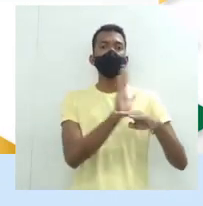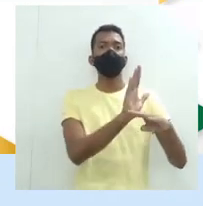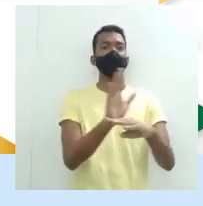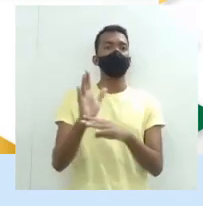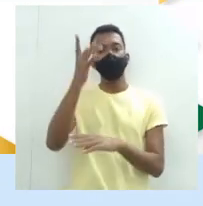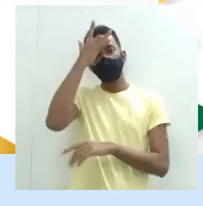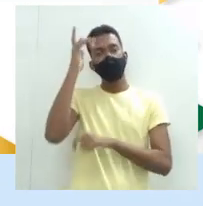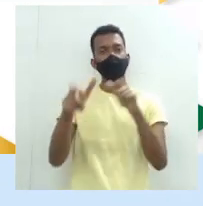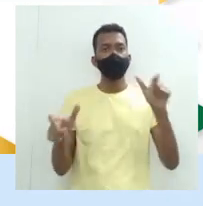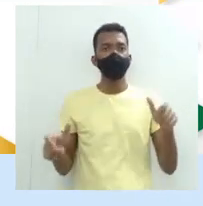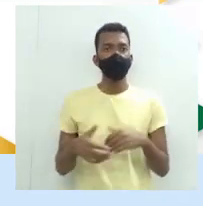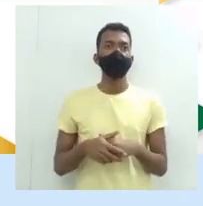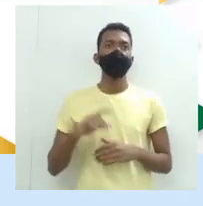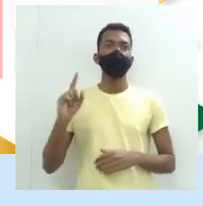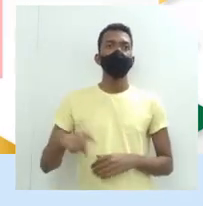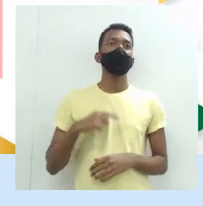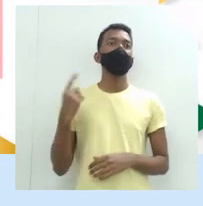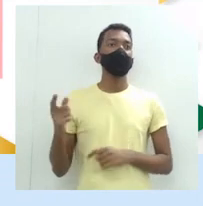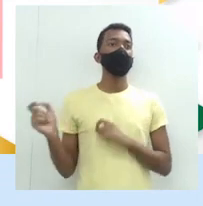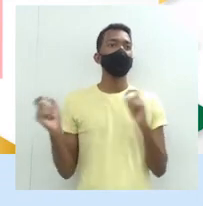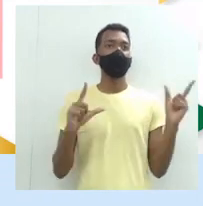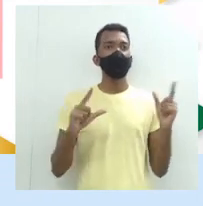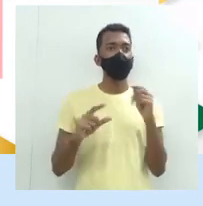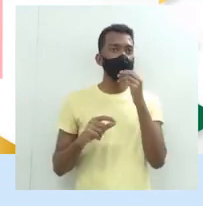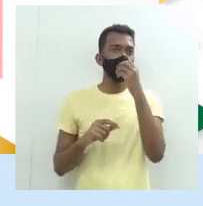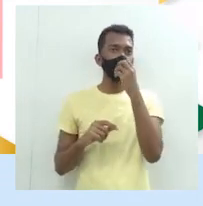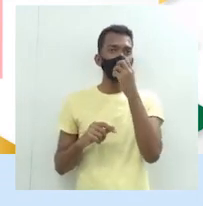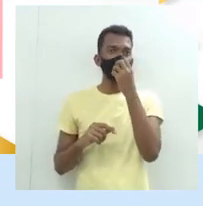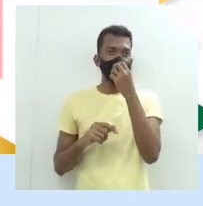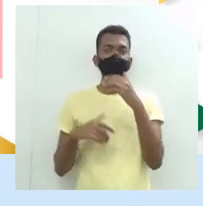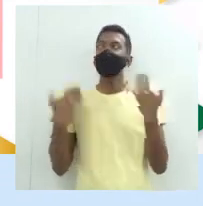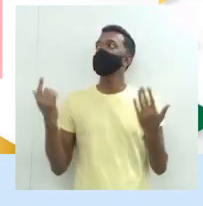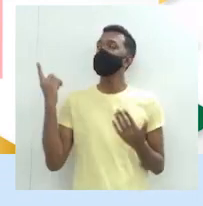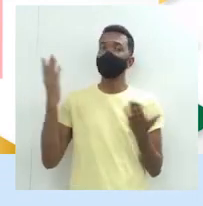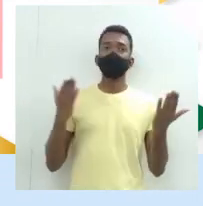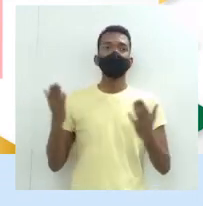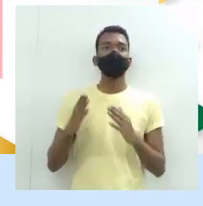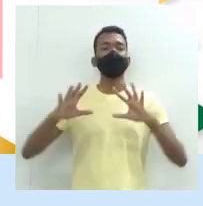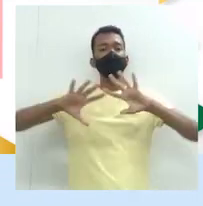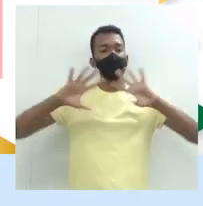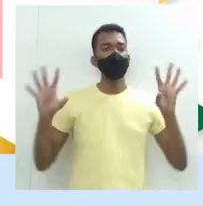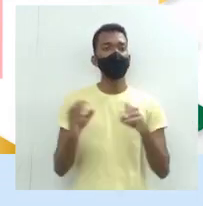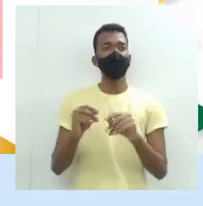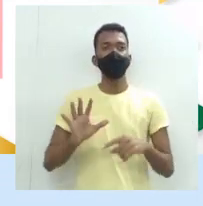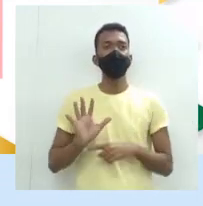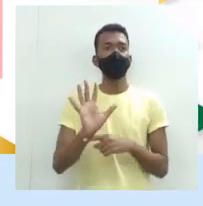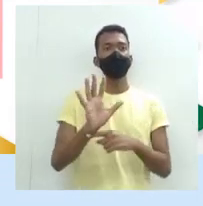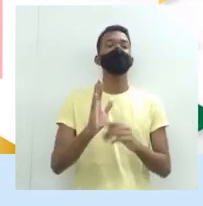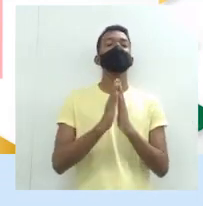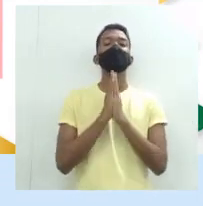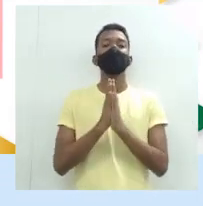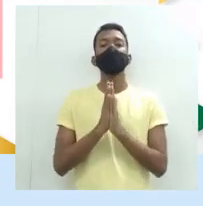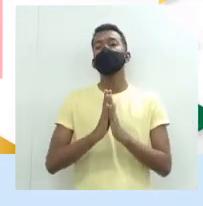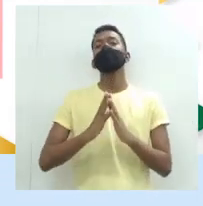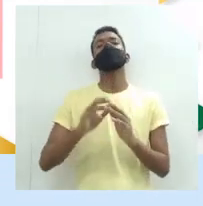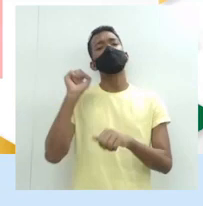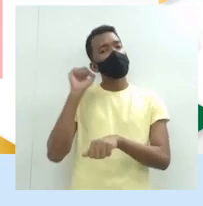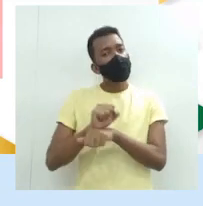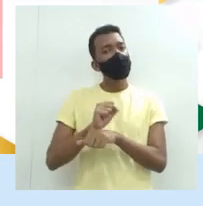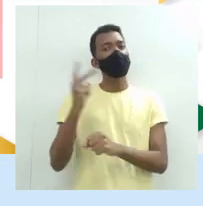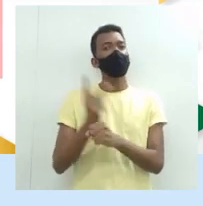Ok? Next one. Próximo. Então, para a gente aí já finalizar, please stop